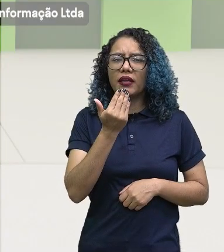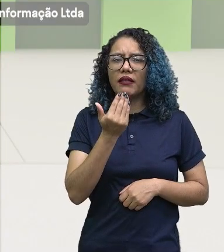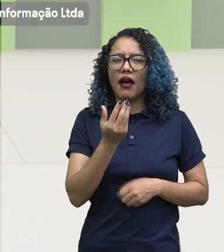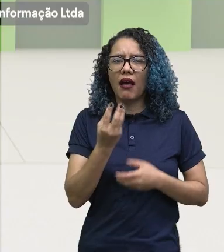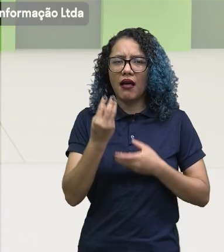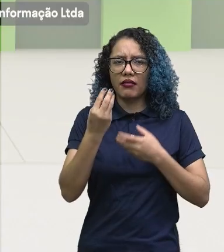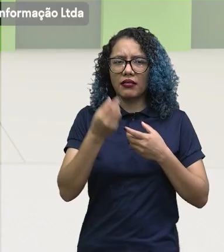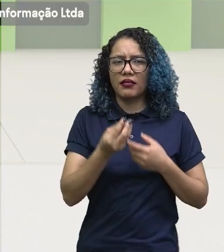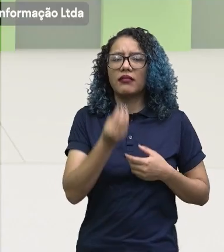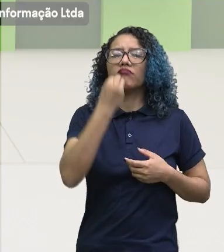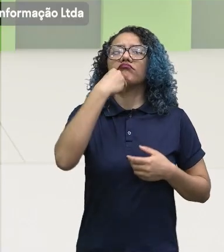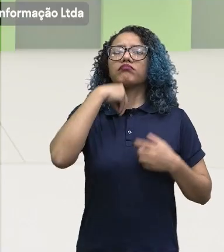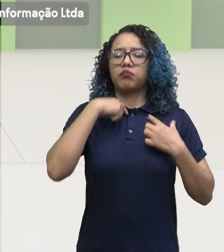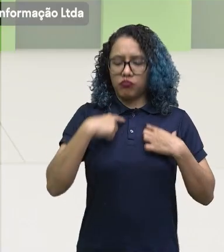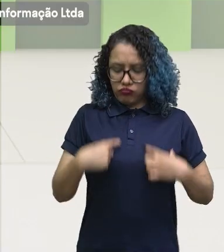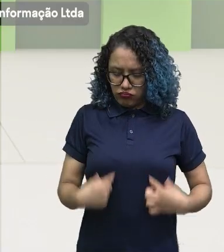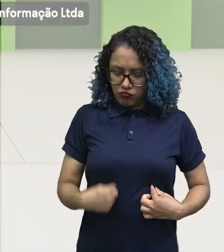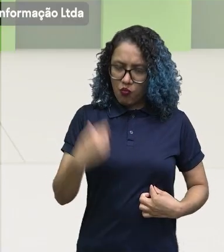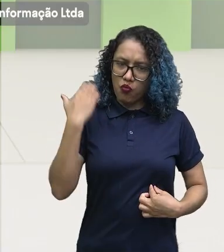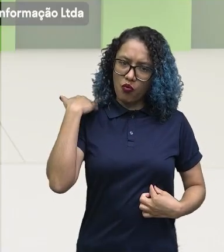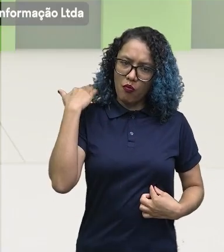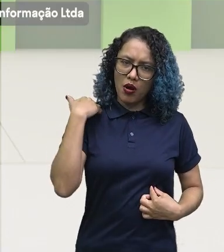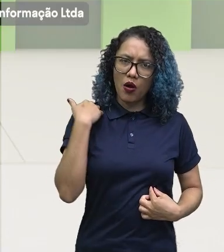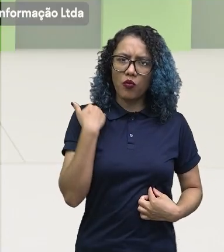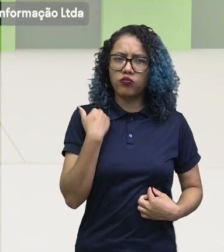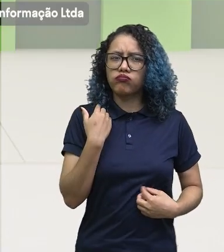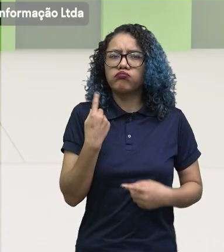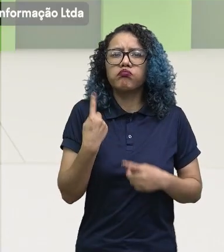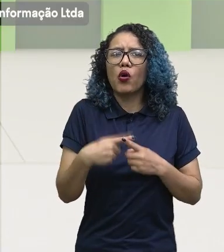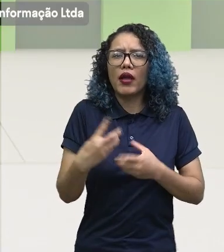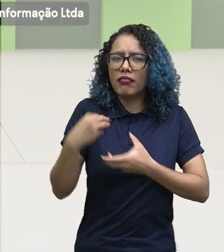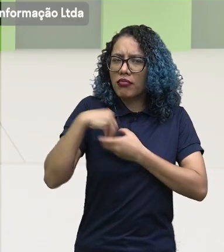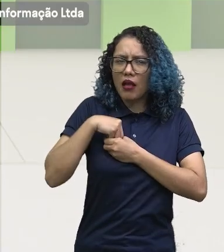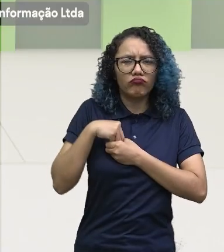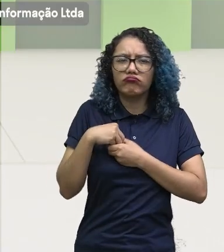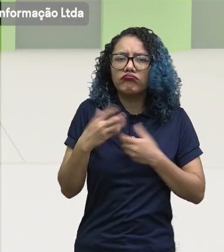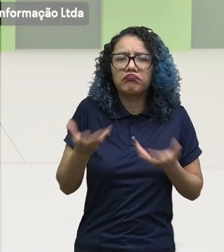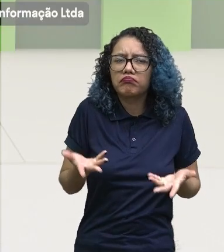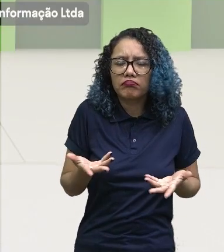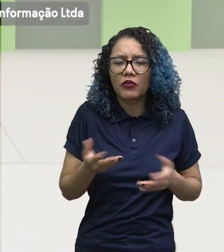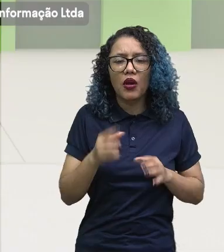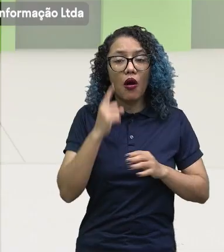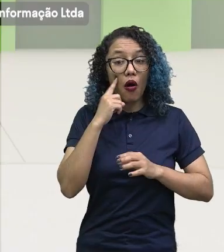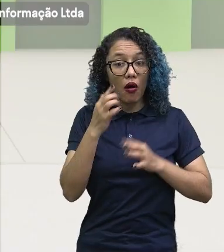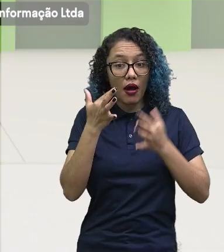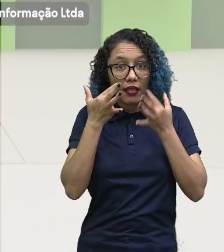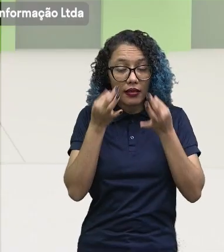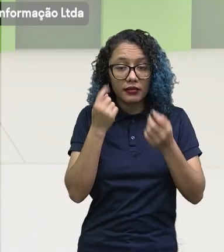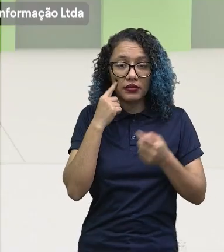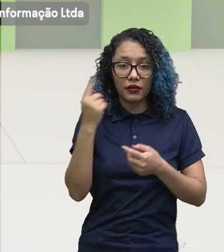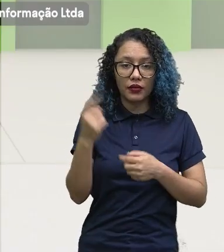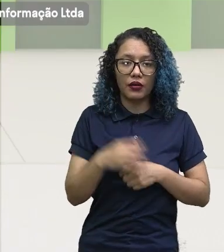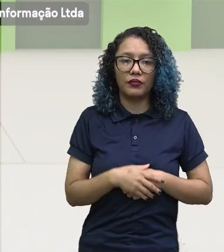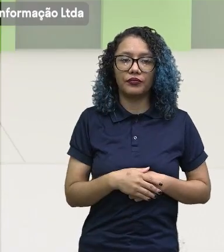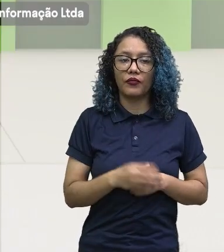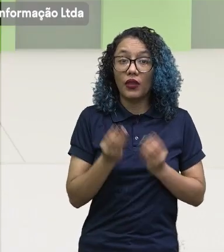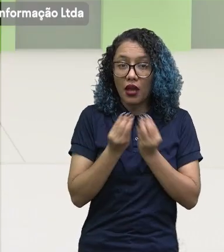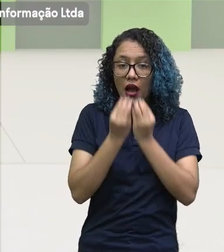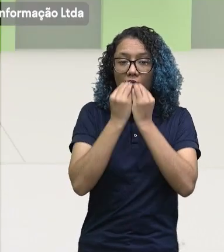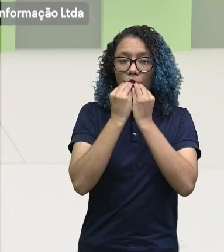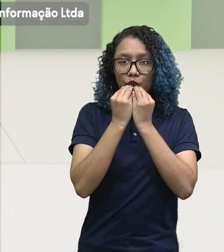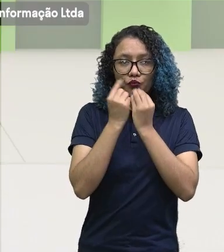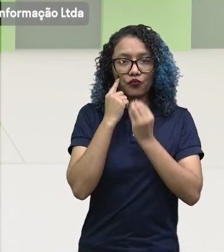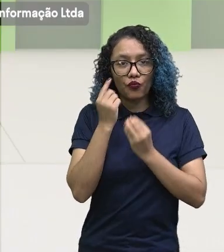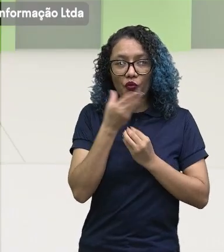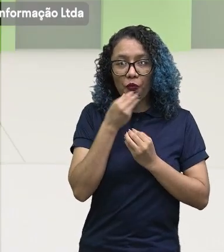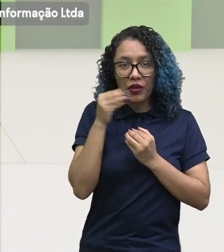né, quando engolimos. Então você está observando aqui comigo esse esquema, olha só. A gente tem ali o alimento, né? No caso lá o hambúrguer do Marcelinho,